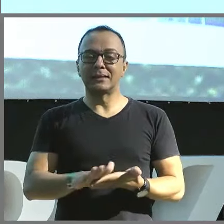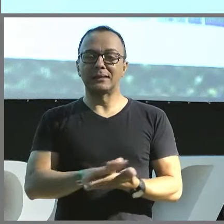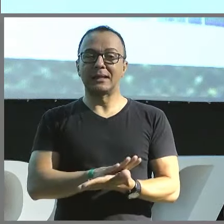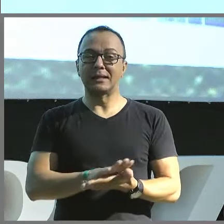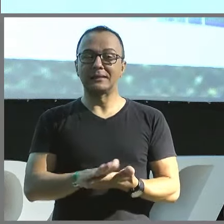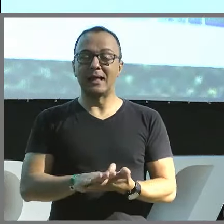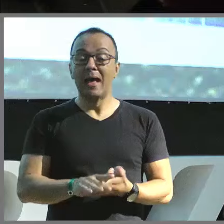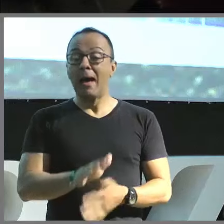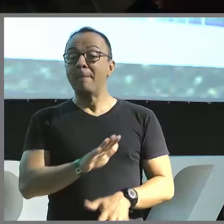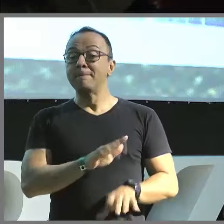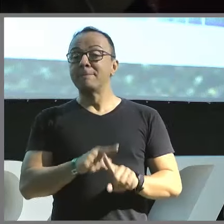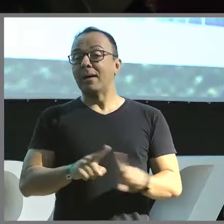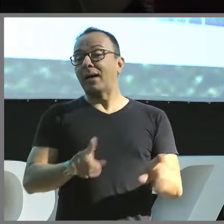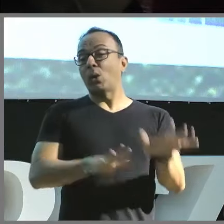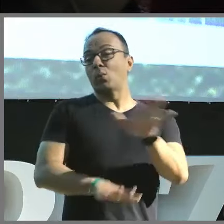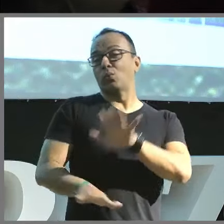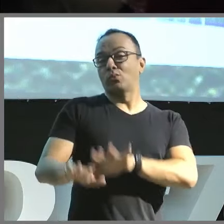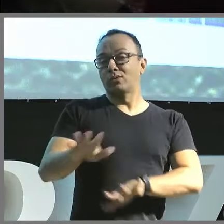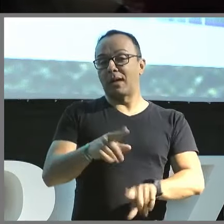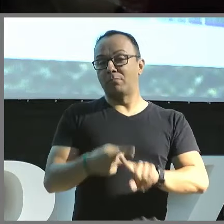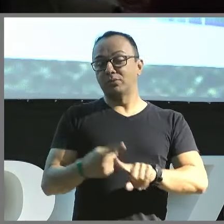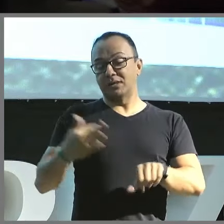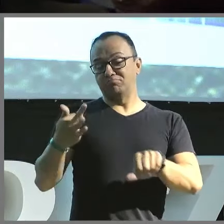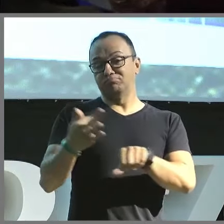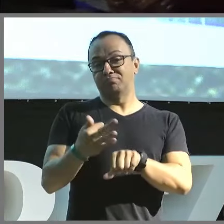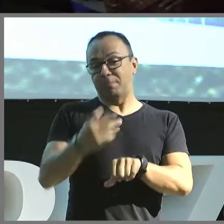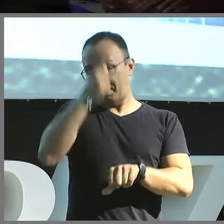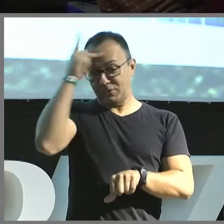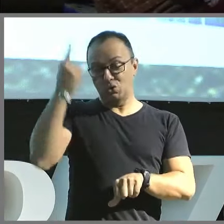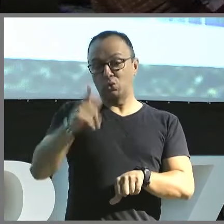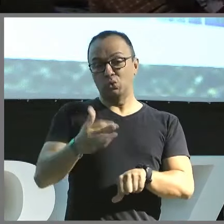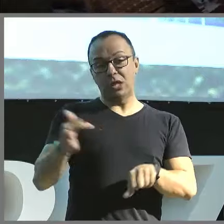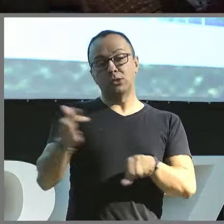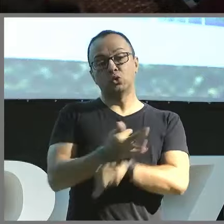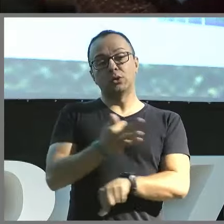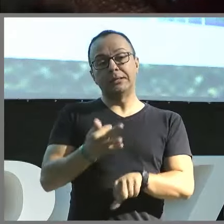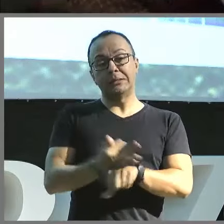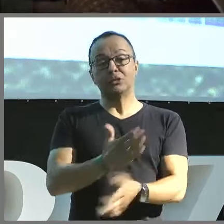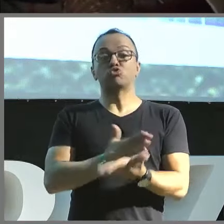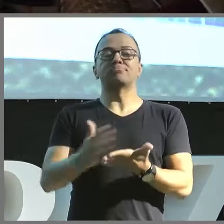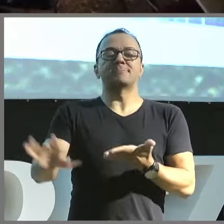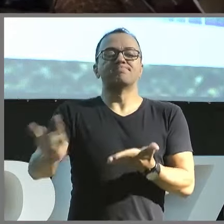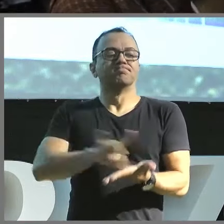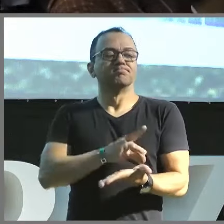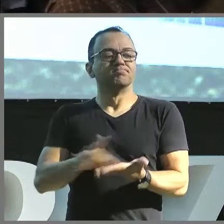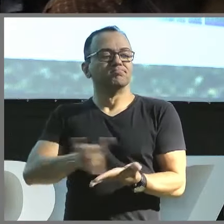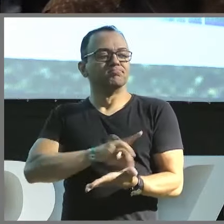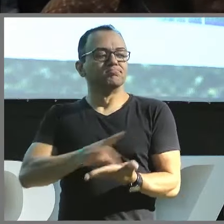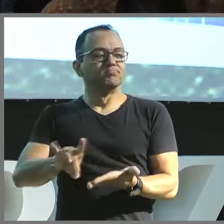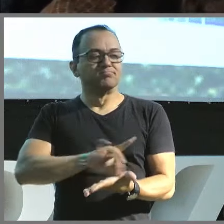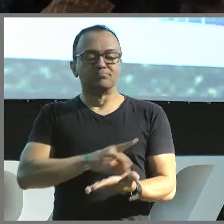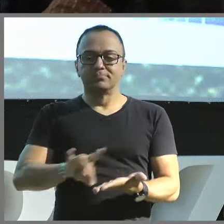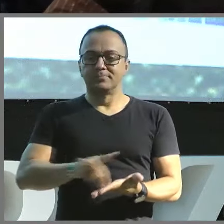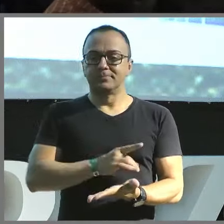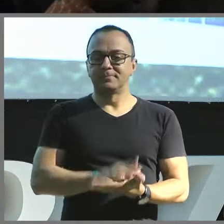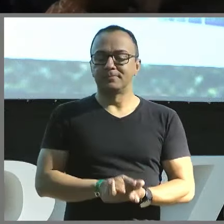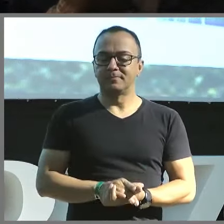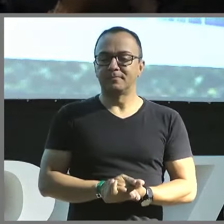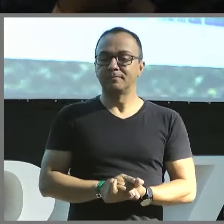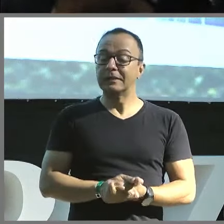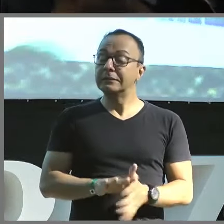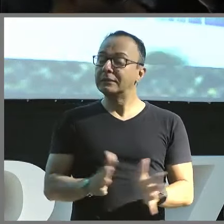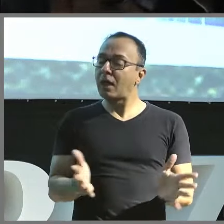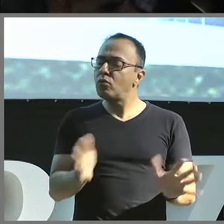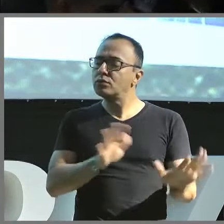impulsiona a olhar o outro como um adversário inimigo que deve ser perseguido e eliminado. É um encadeamento